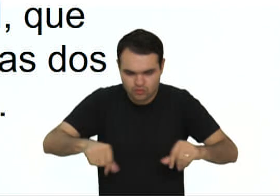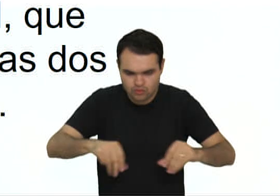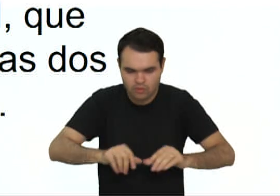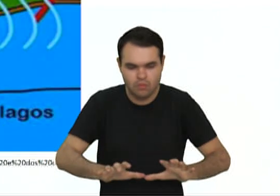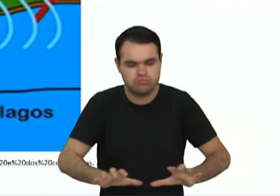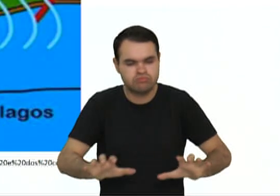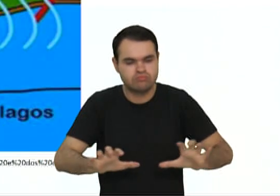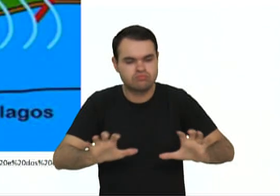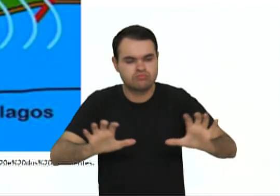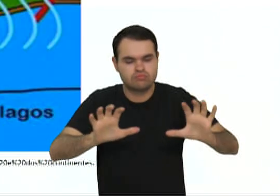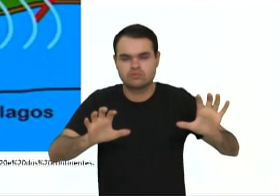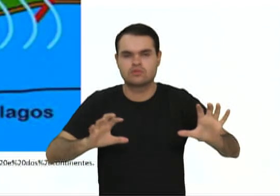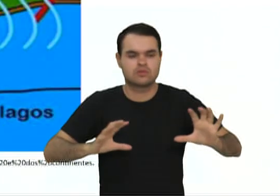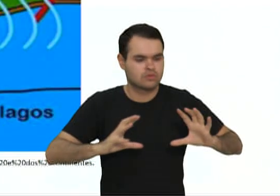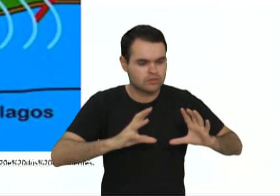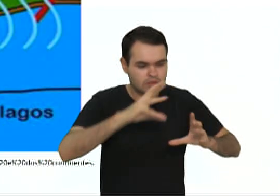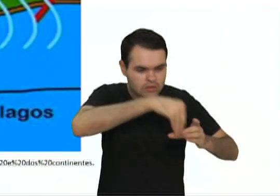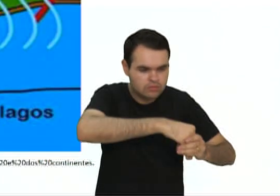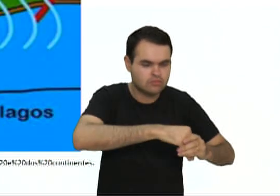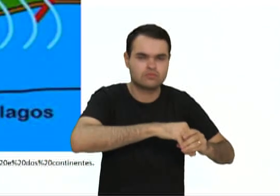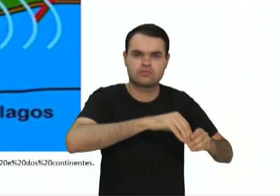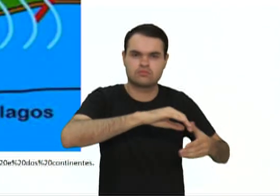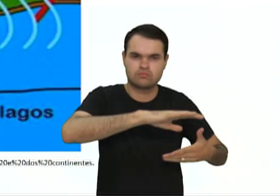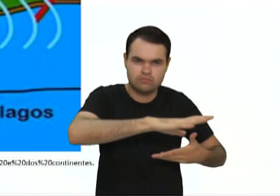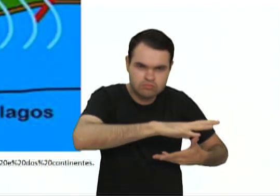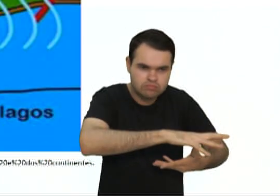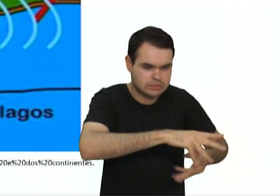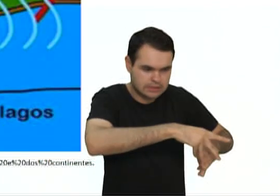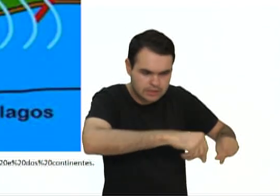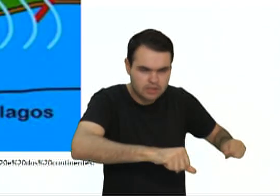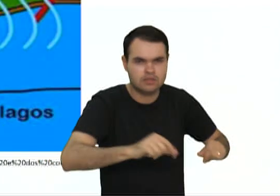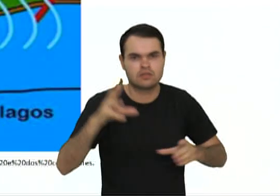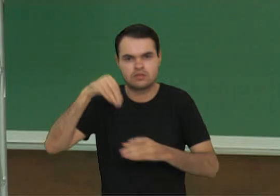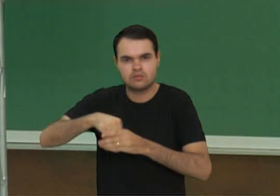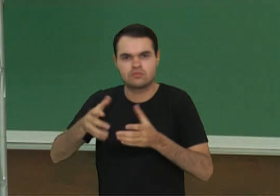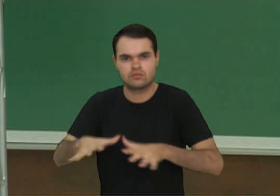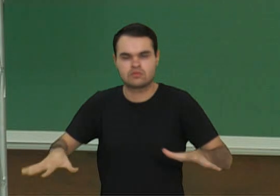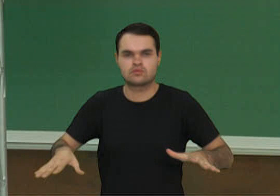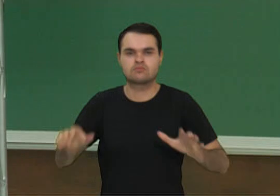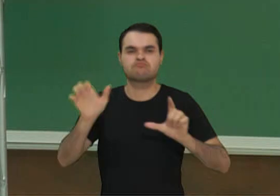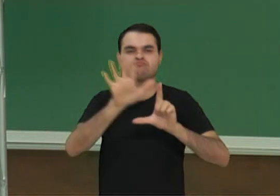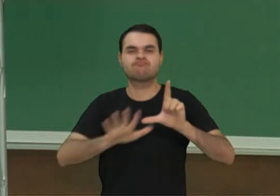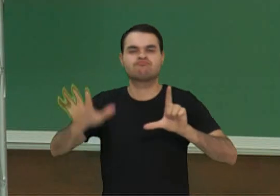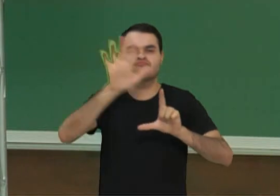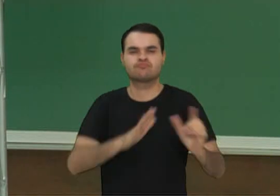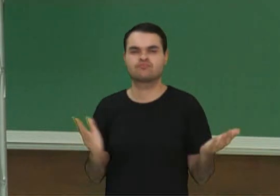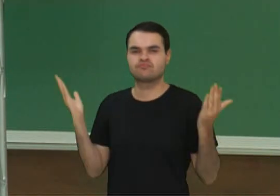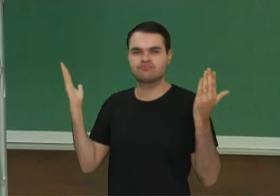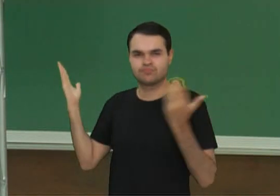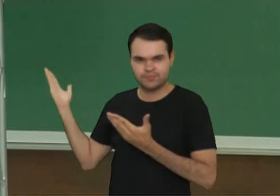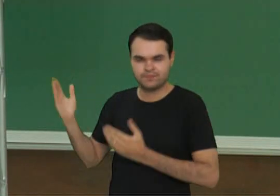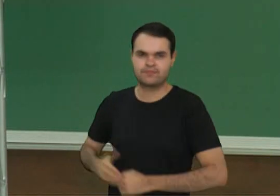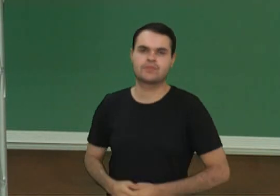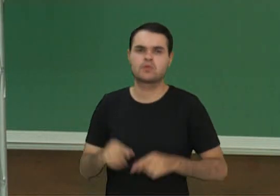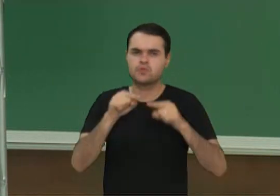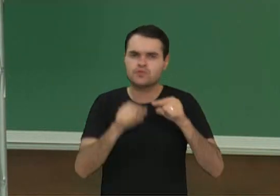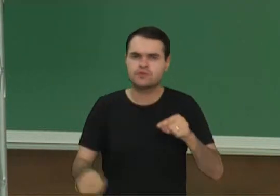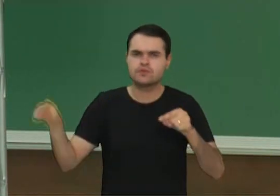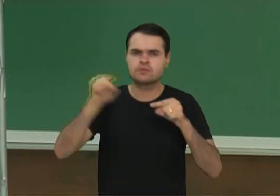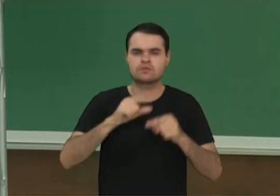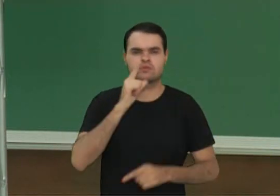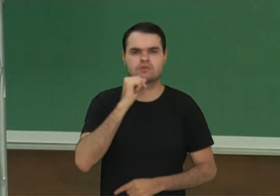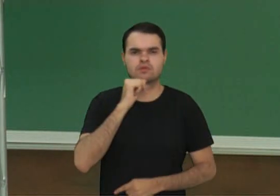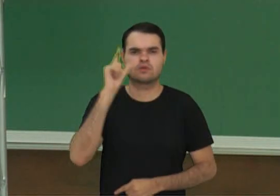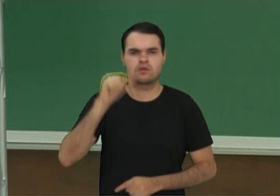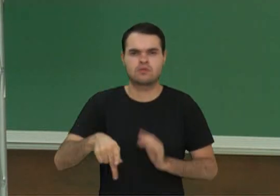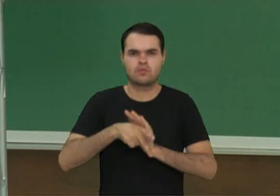oceanos e dos continentes. E aqui aparece para você uma ilustração do ciclo hidrológico. Então, o ciclo hidrológico ele está associado